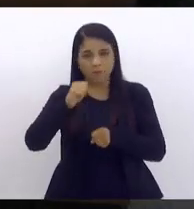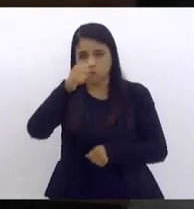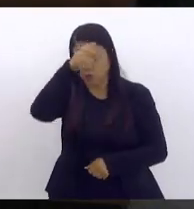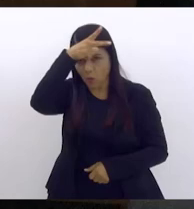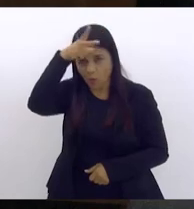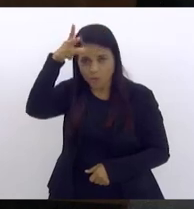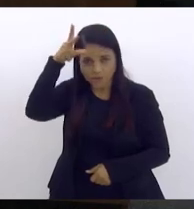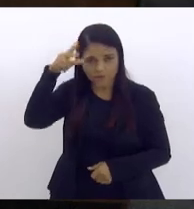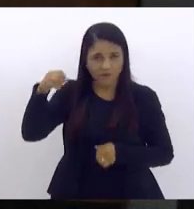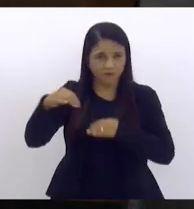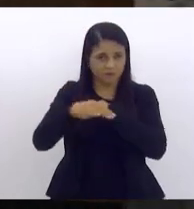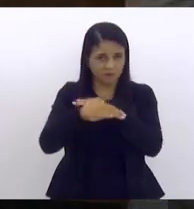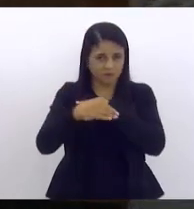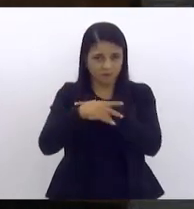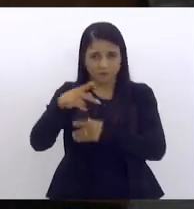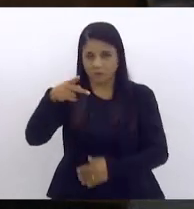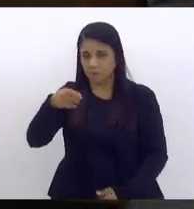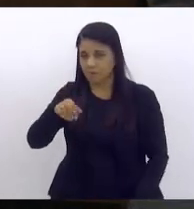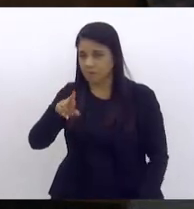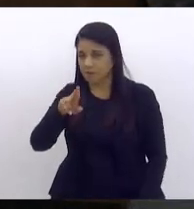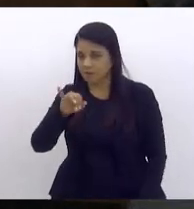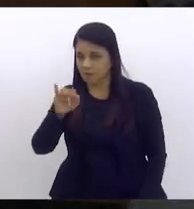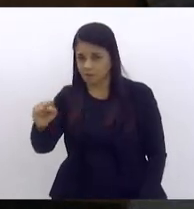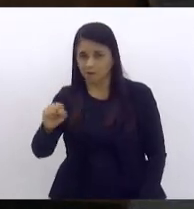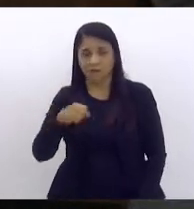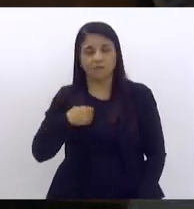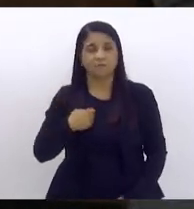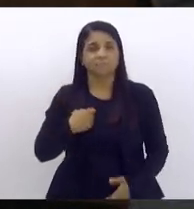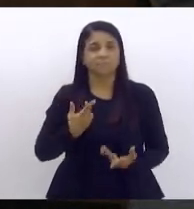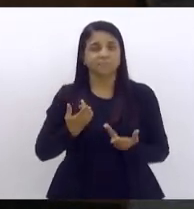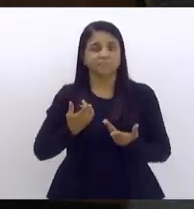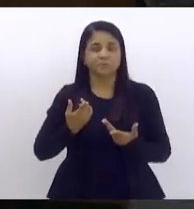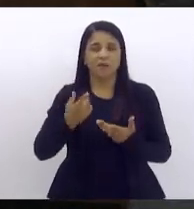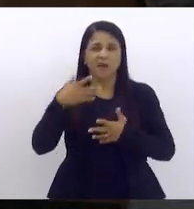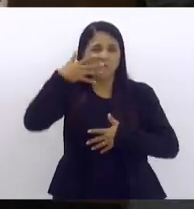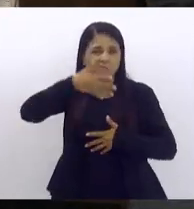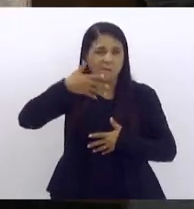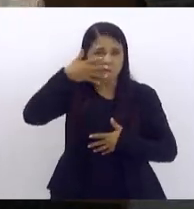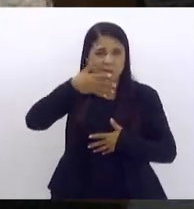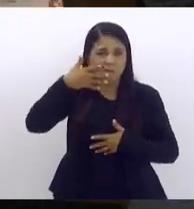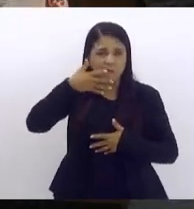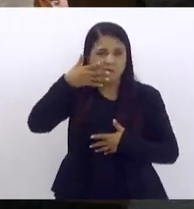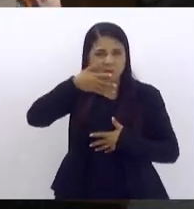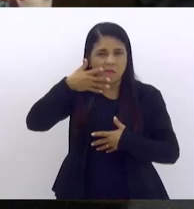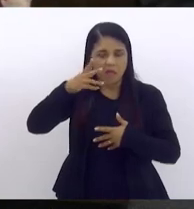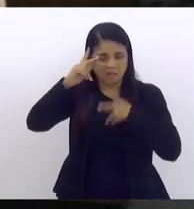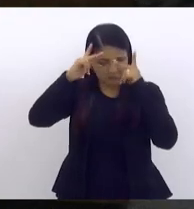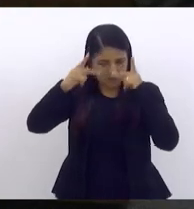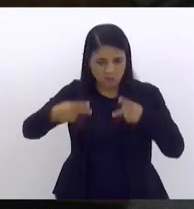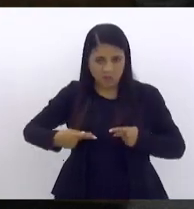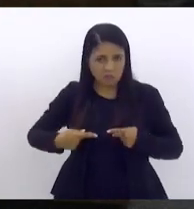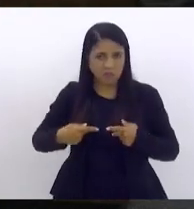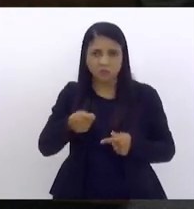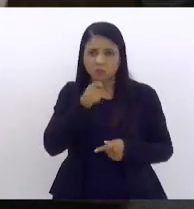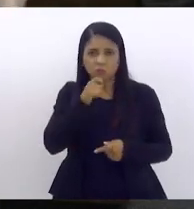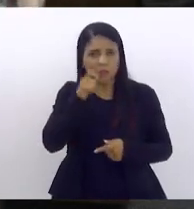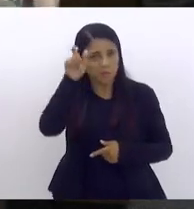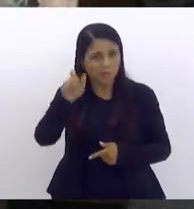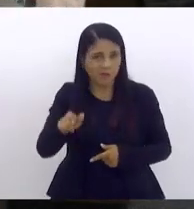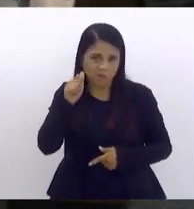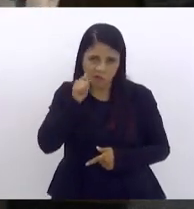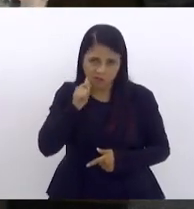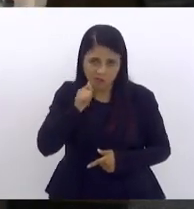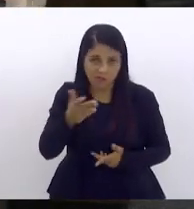Barra do Piraí pela fala misógina que desumaniza a mulher e também seguimos aí juntos na luta pela